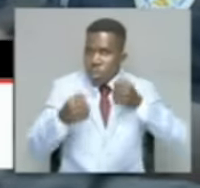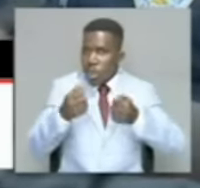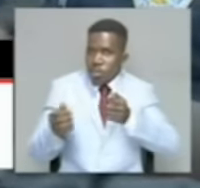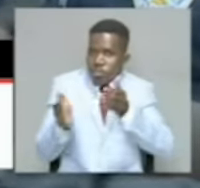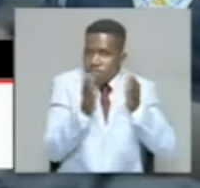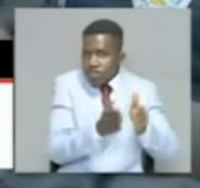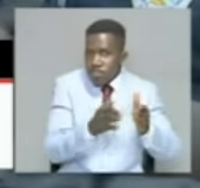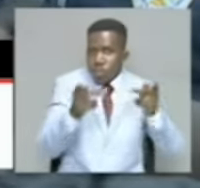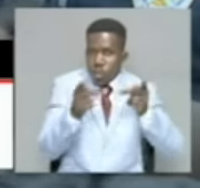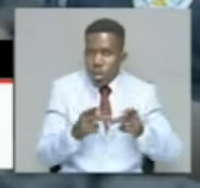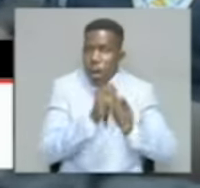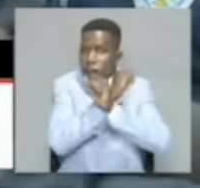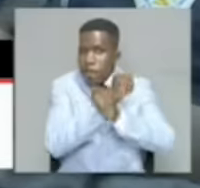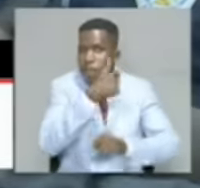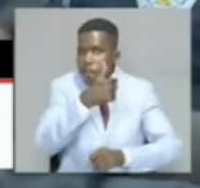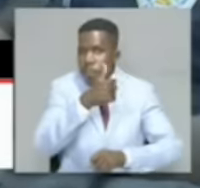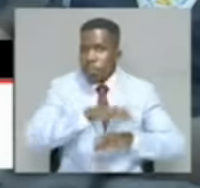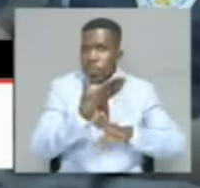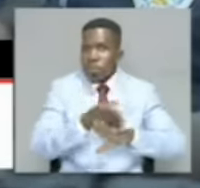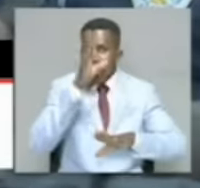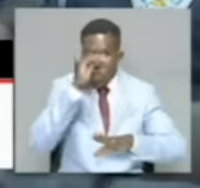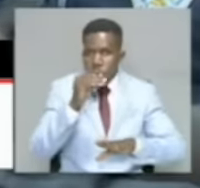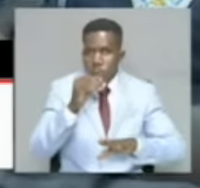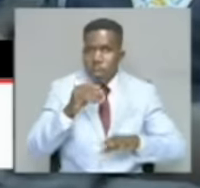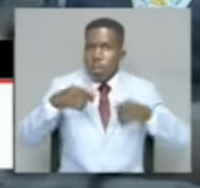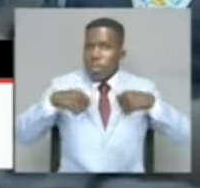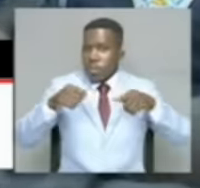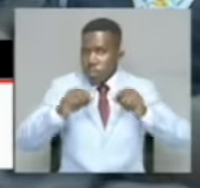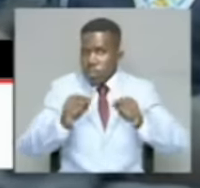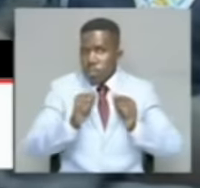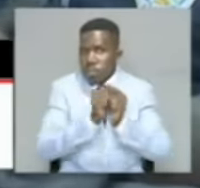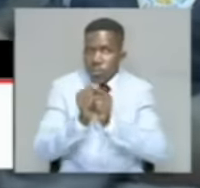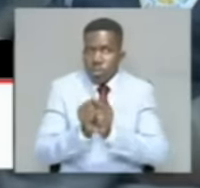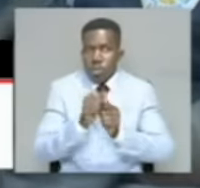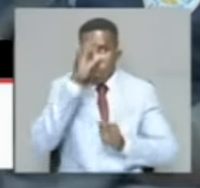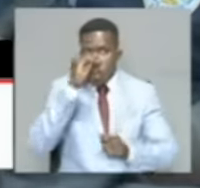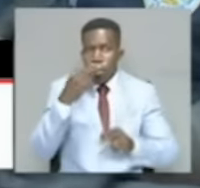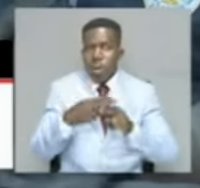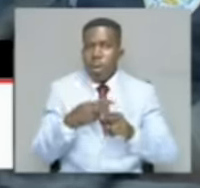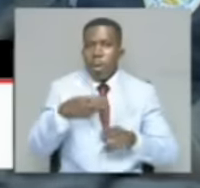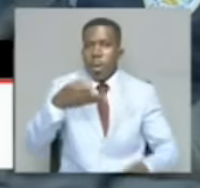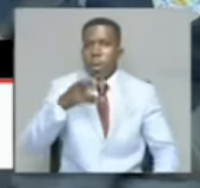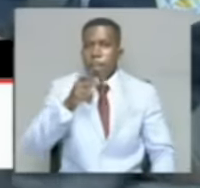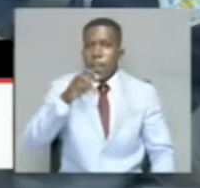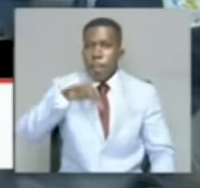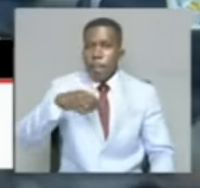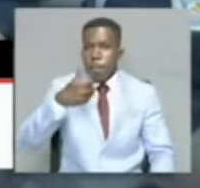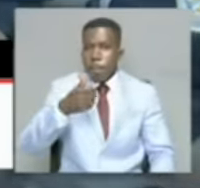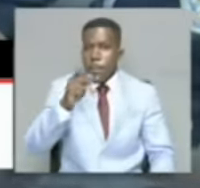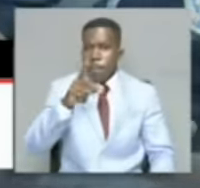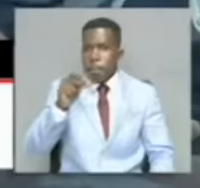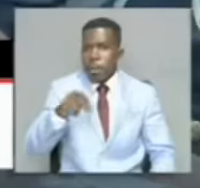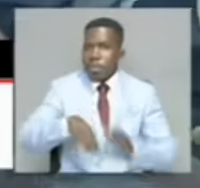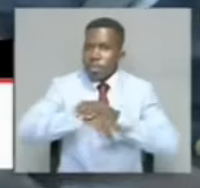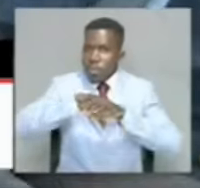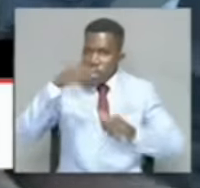local seguro. O homem do ataque, que é o Pambala, desceu do carro, foi ter